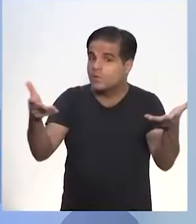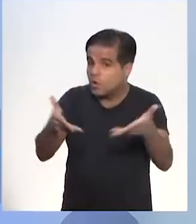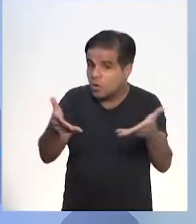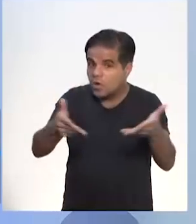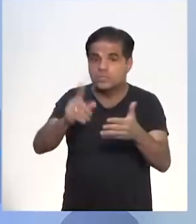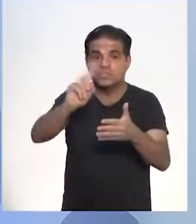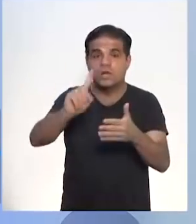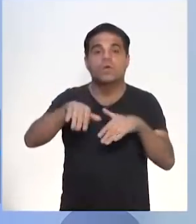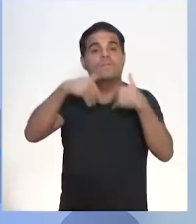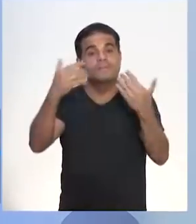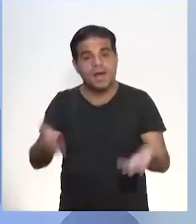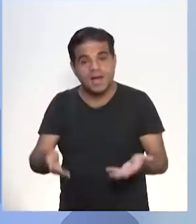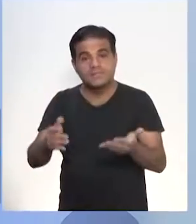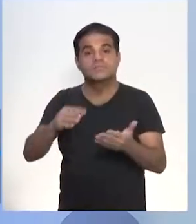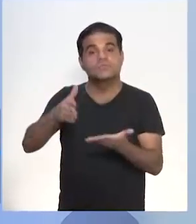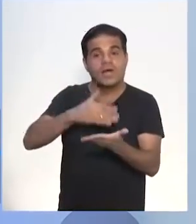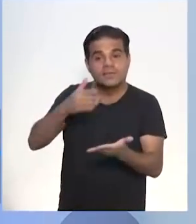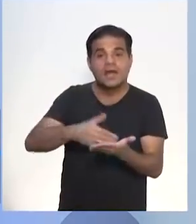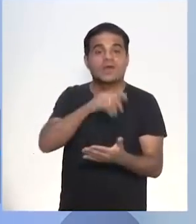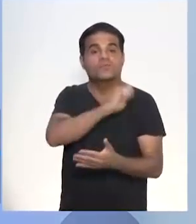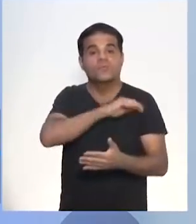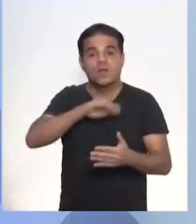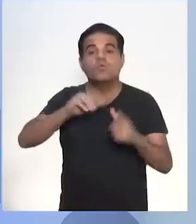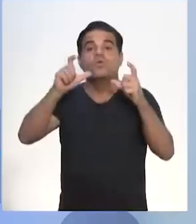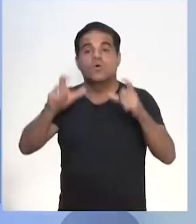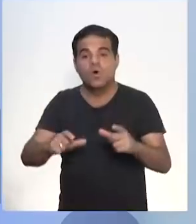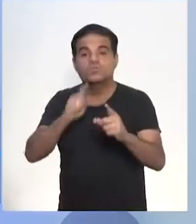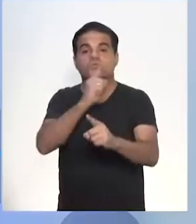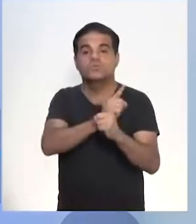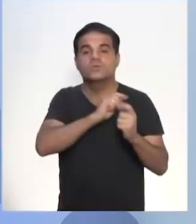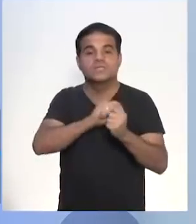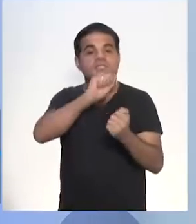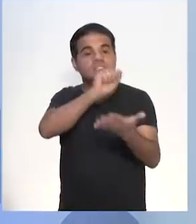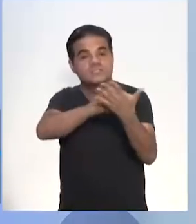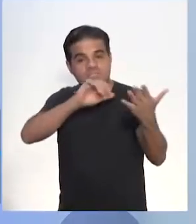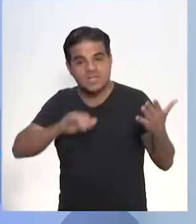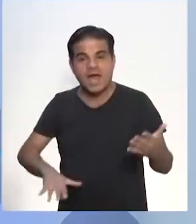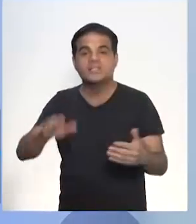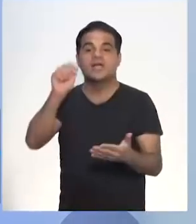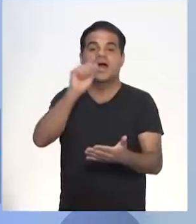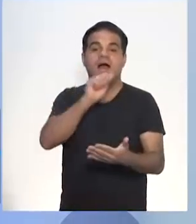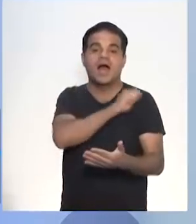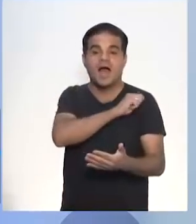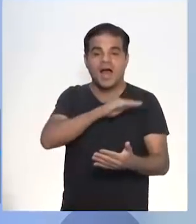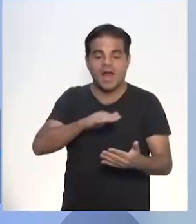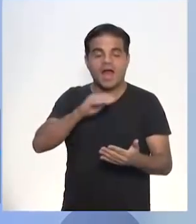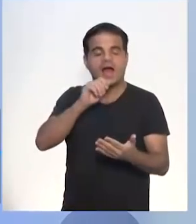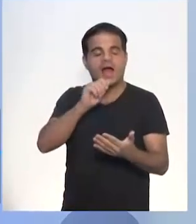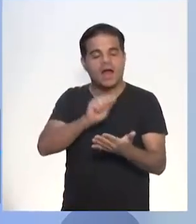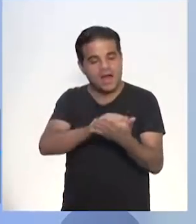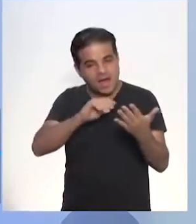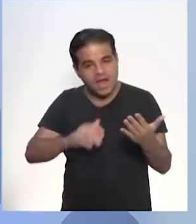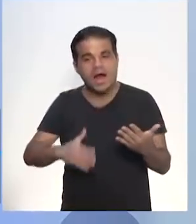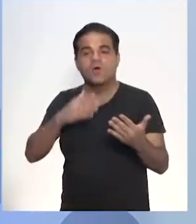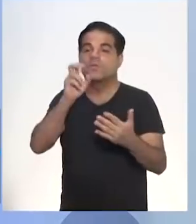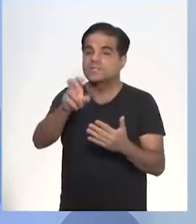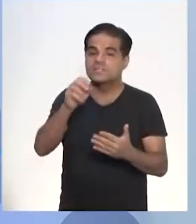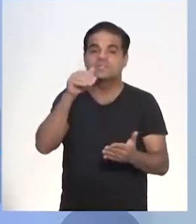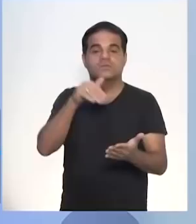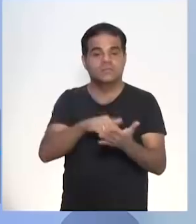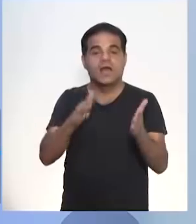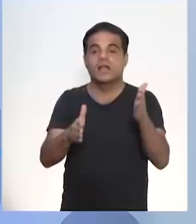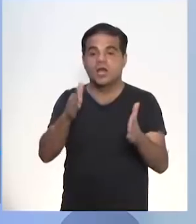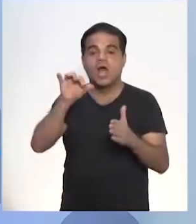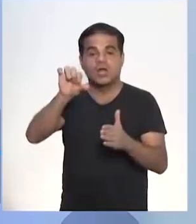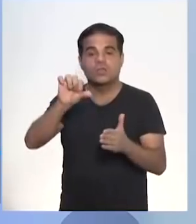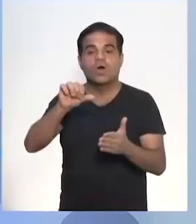hoje. Mas, no caderno do aluno, onde eu faço essa atividade? Vai ser a aula 5, páginas 9 a 11. Então,